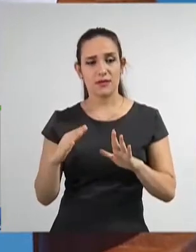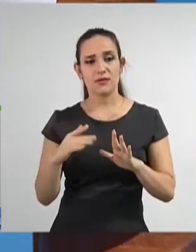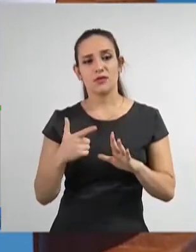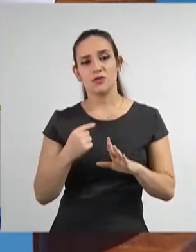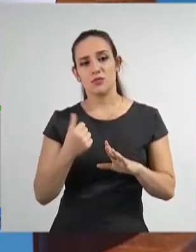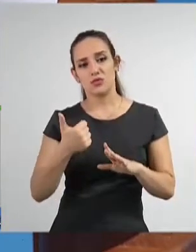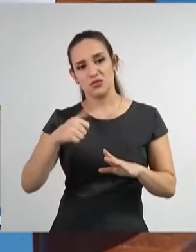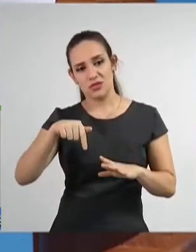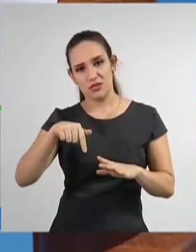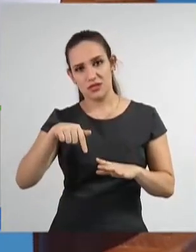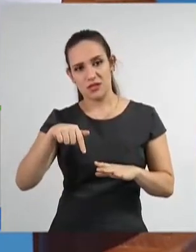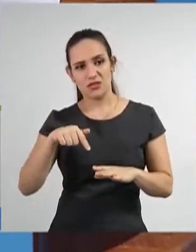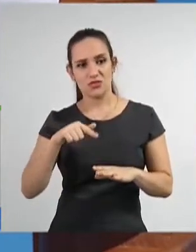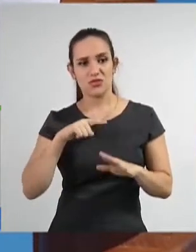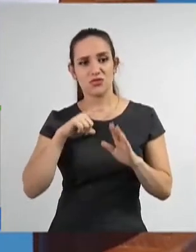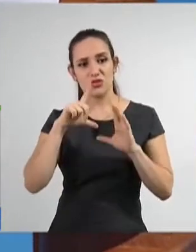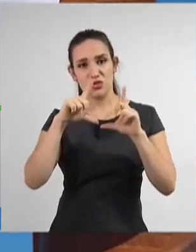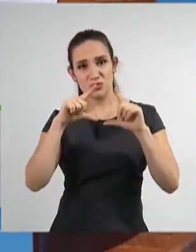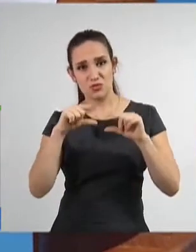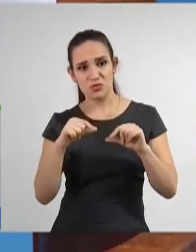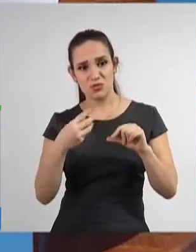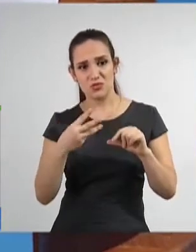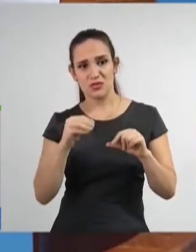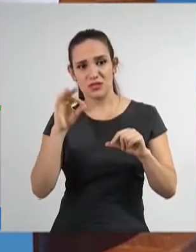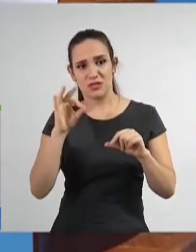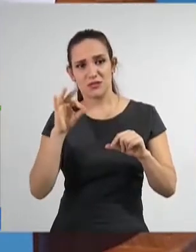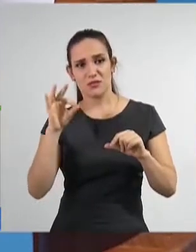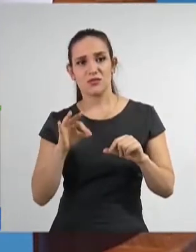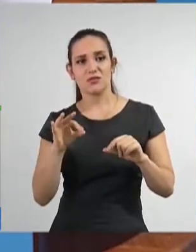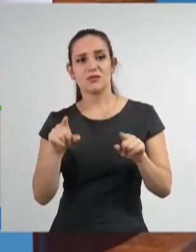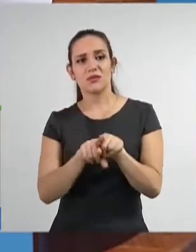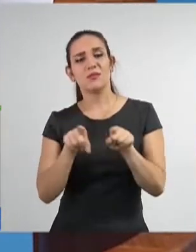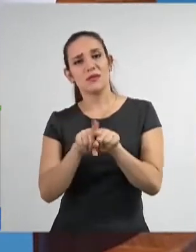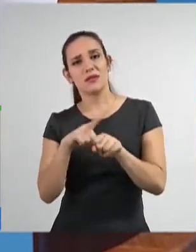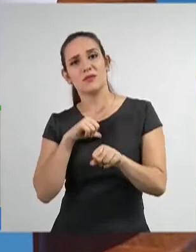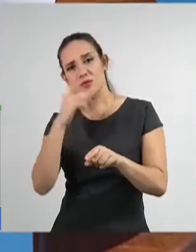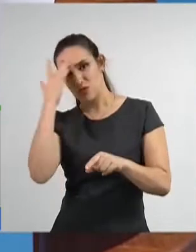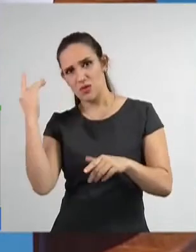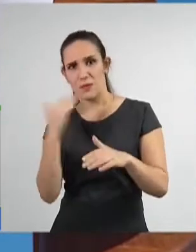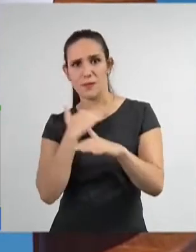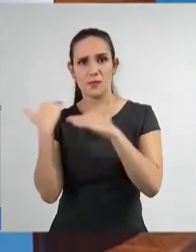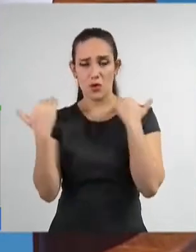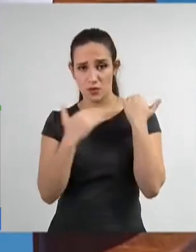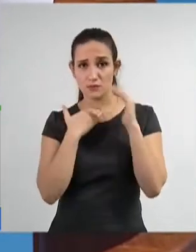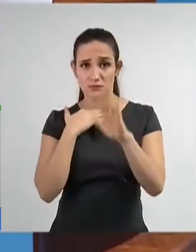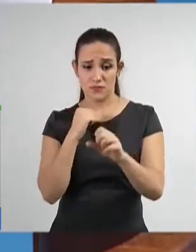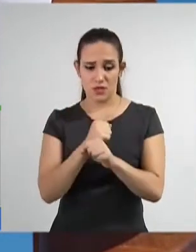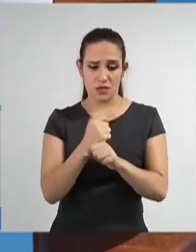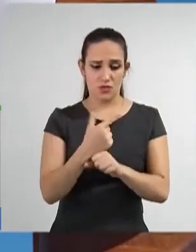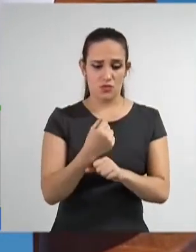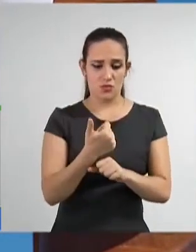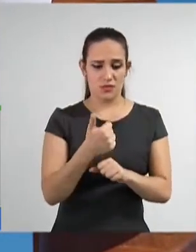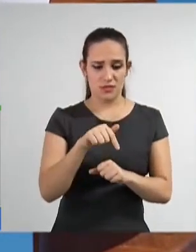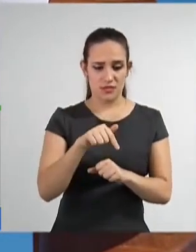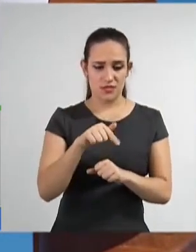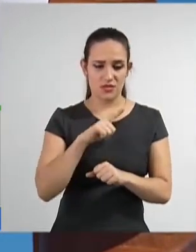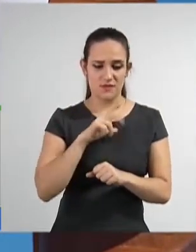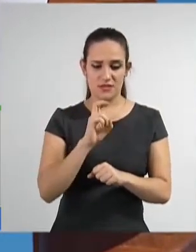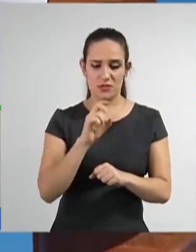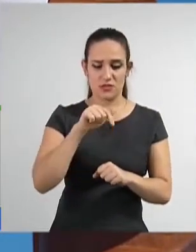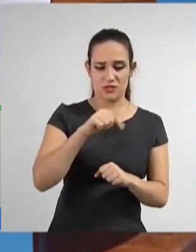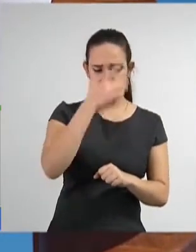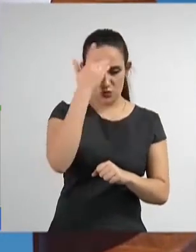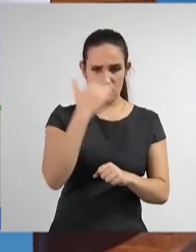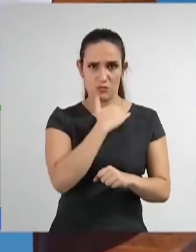2017, queda de 30%. Também queda de mortes. Em 2017 tivemos 57